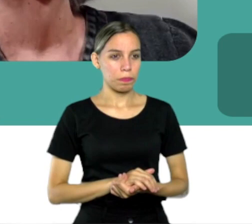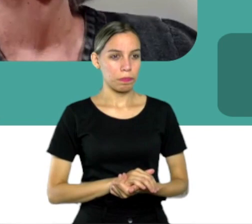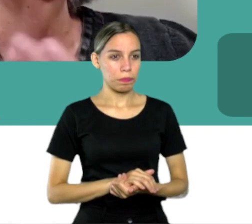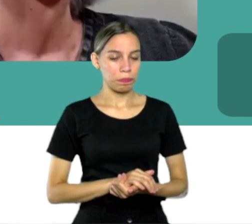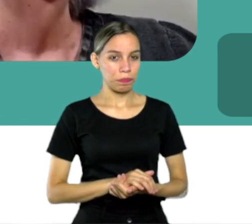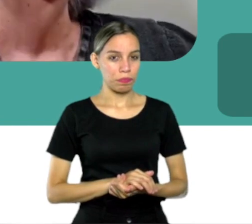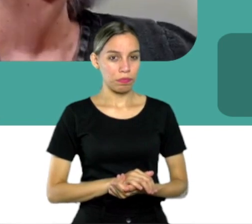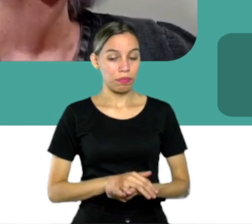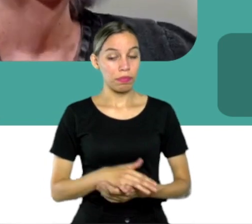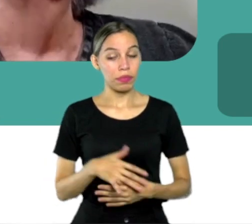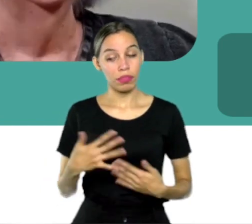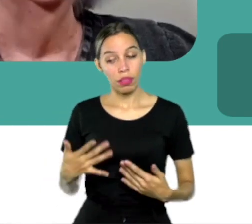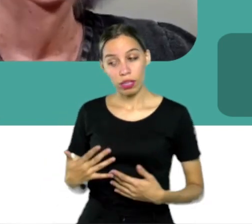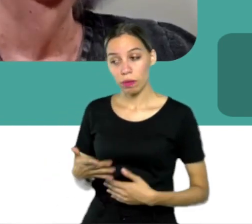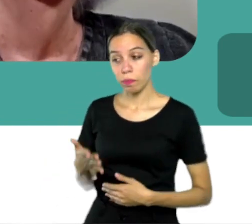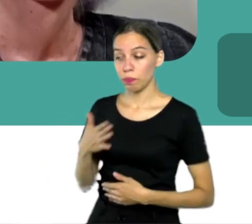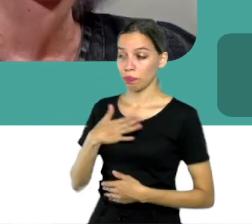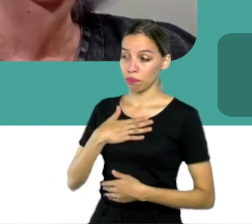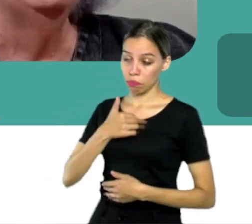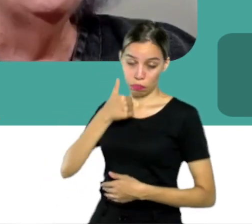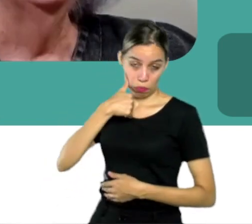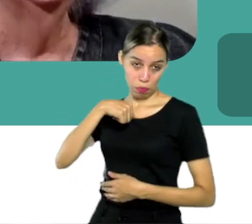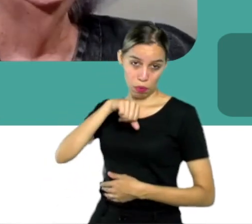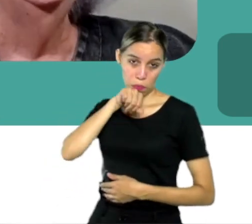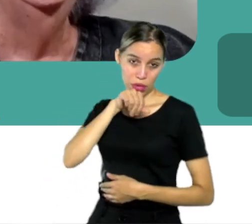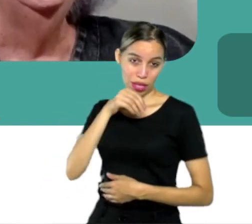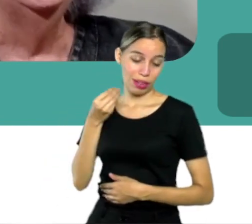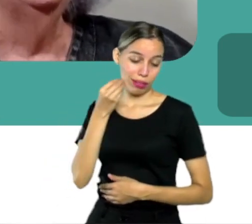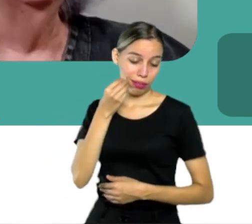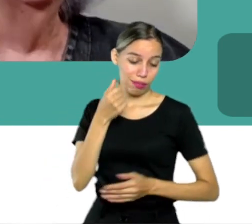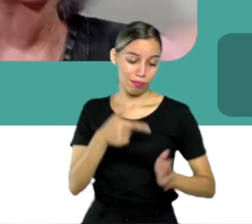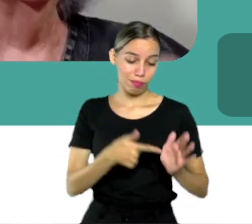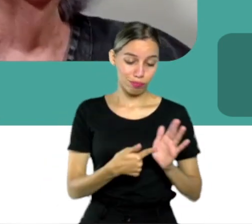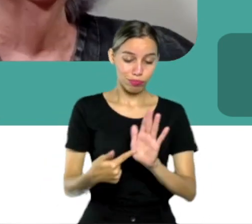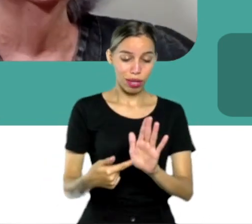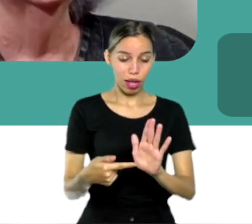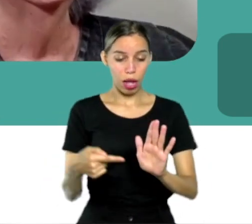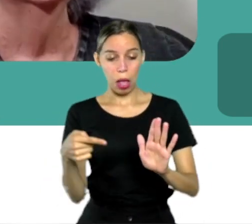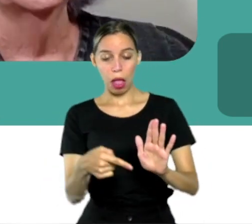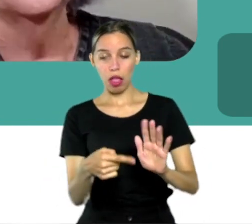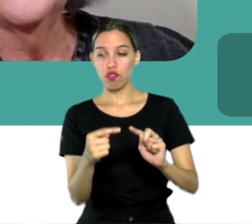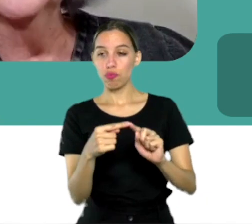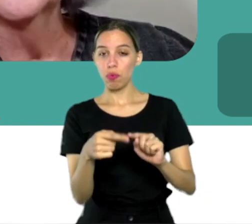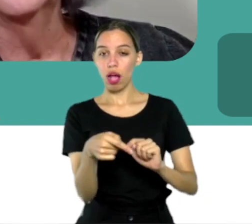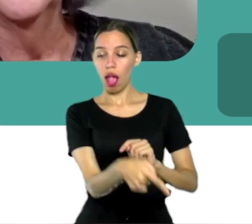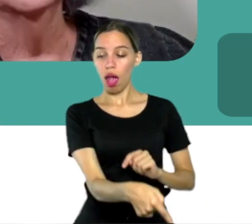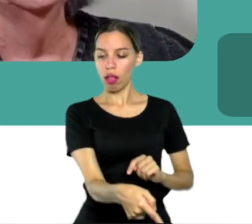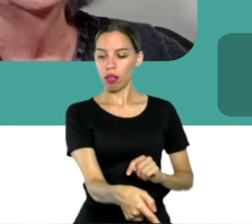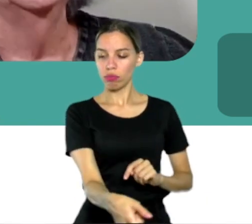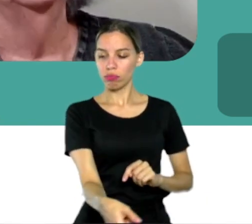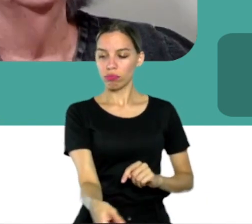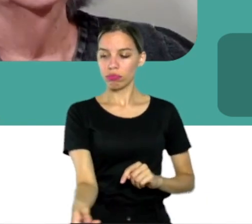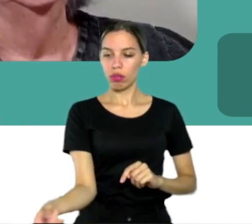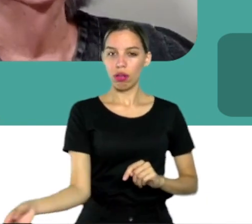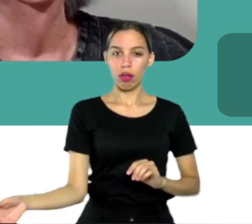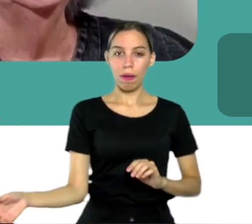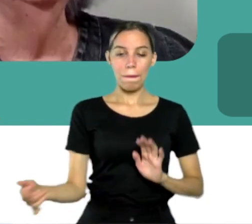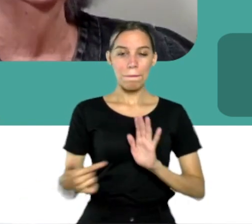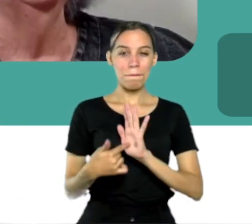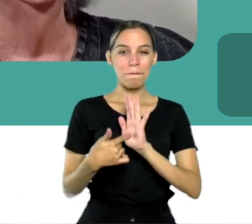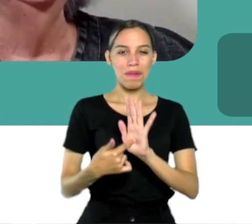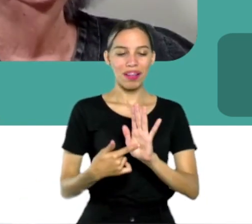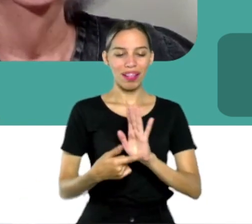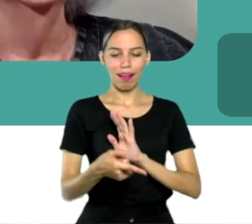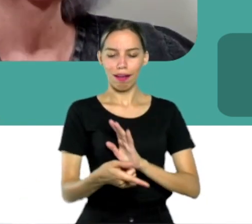fosse assim, meio um troféu, né? Eu fazia o que outras crianças não faziam nessa época, que era ler